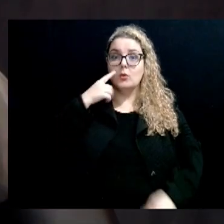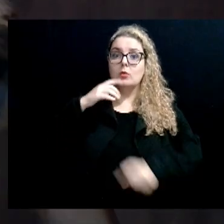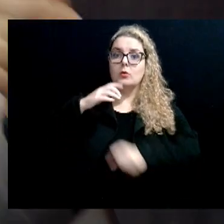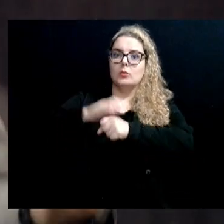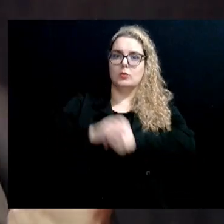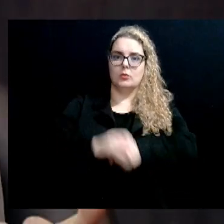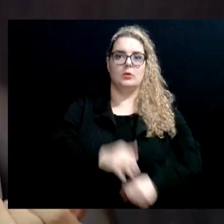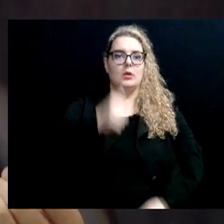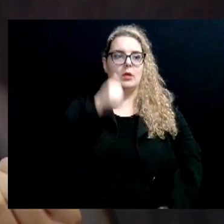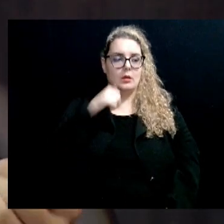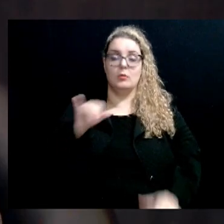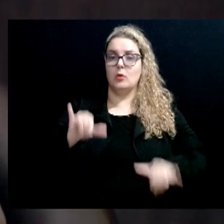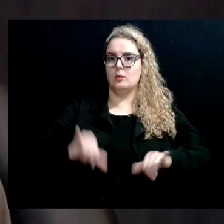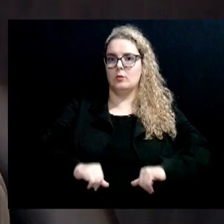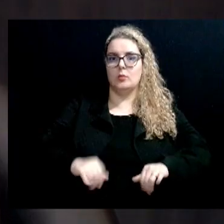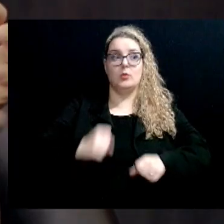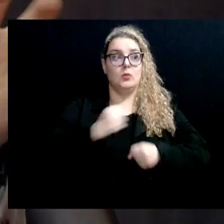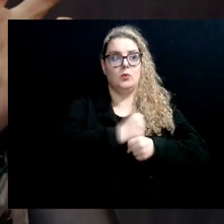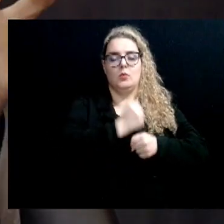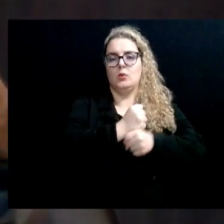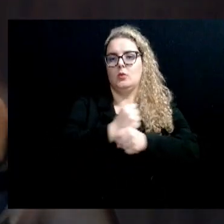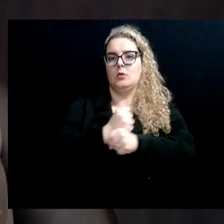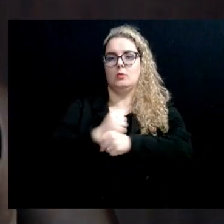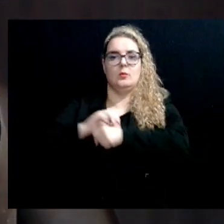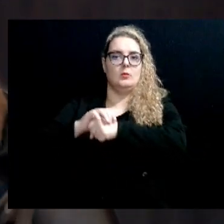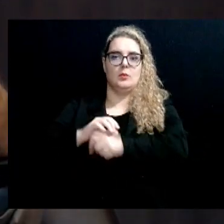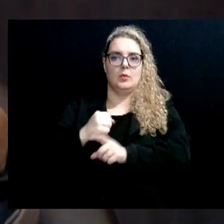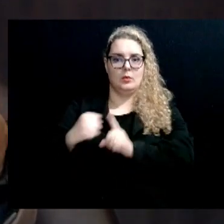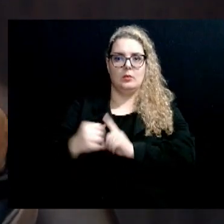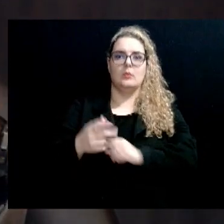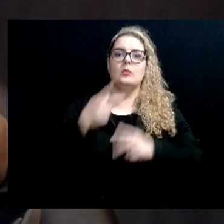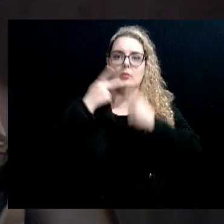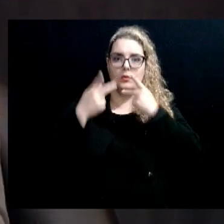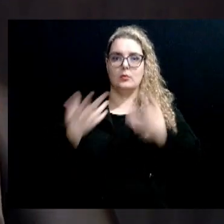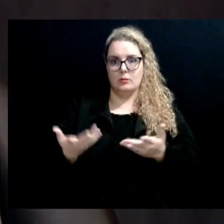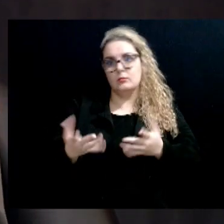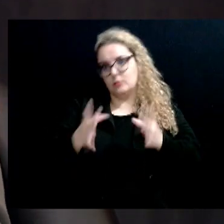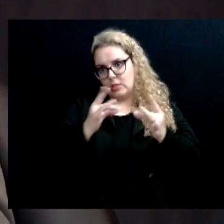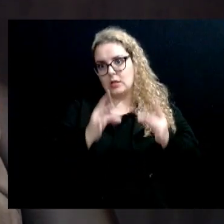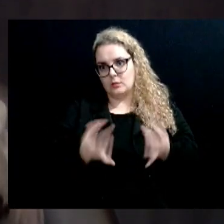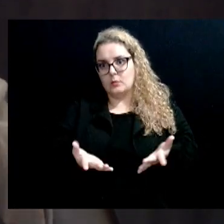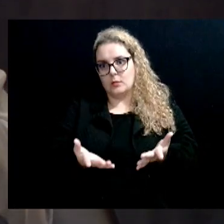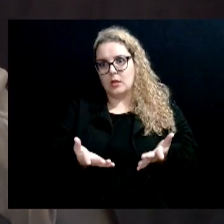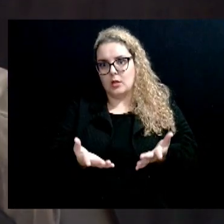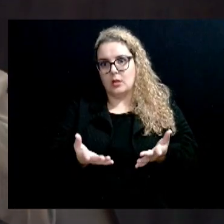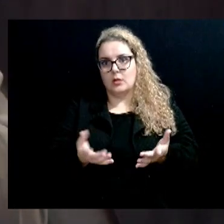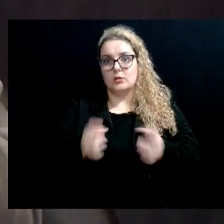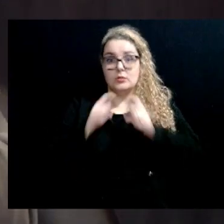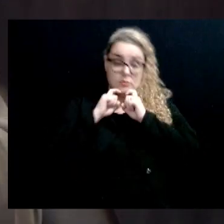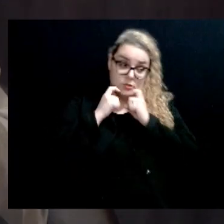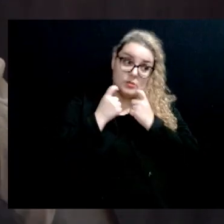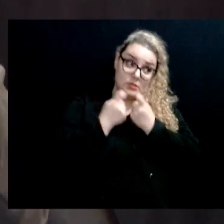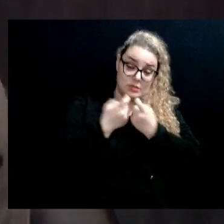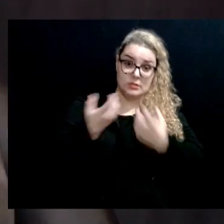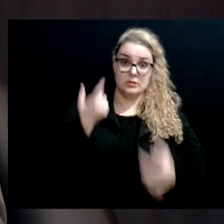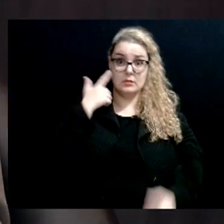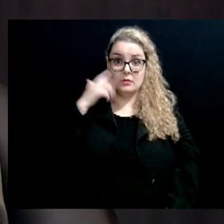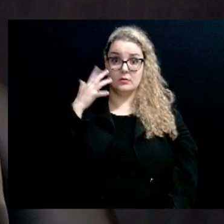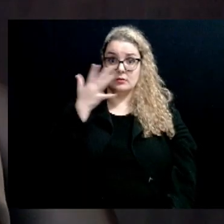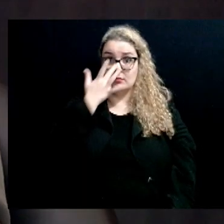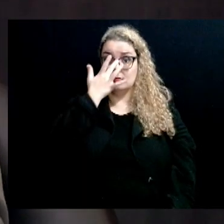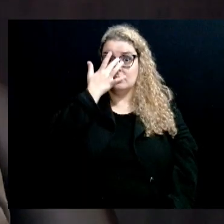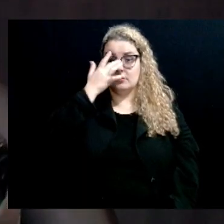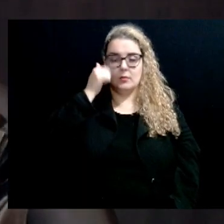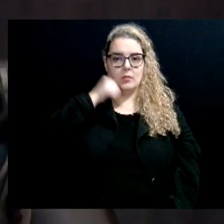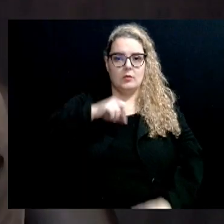conta de preconceito da sociedade. Eu tô falando de um ponto muito... Aí foi um ponto mais específico ainda, né? Uma questão de sexualidade. Porque eu imagino... a mulher, ela já sofre em tantos